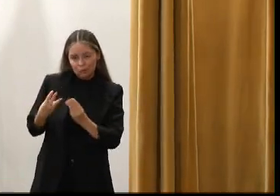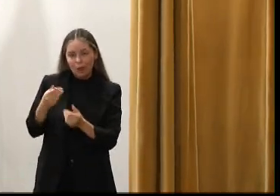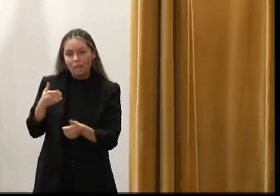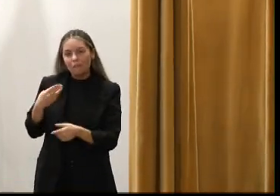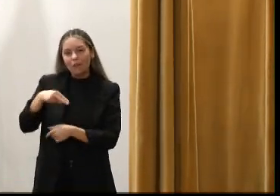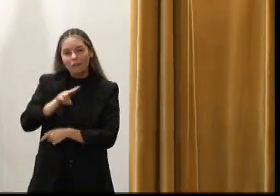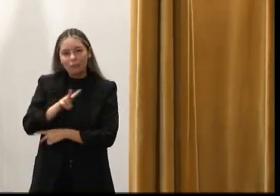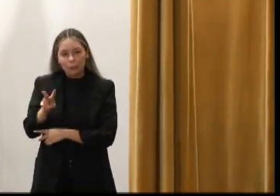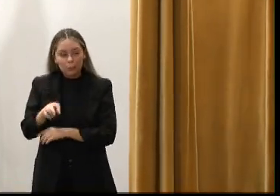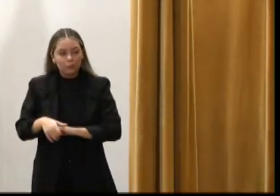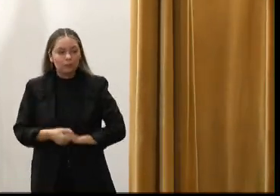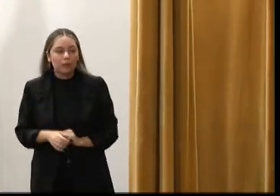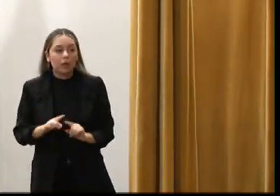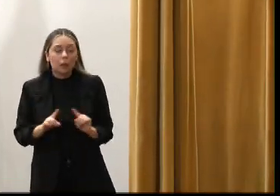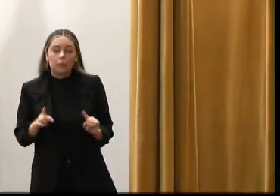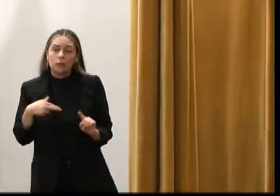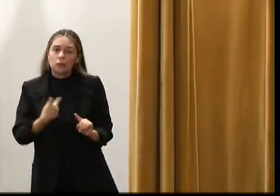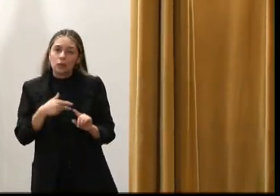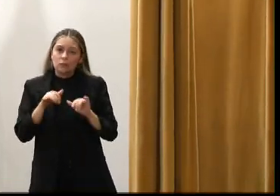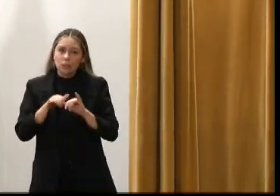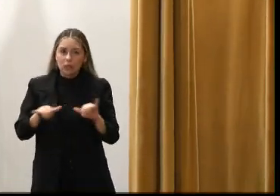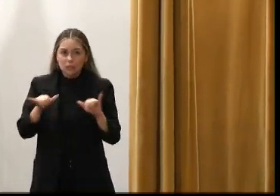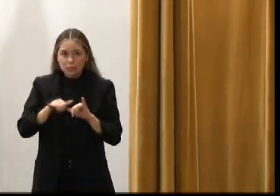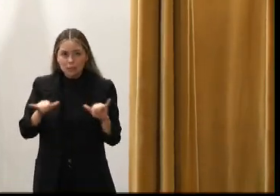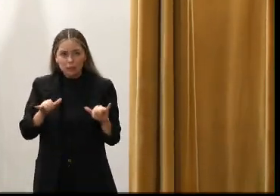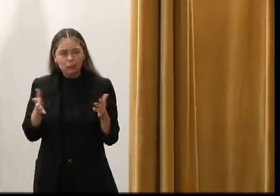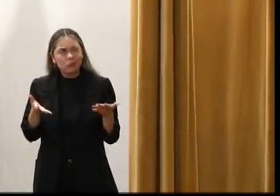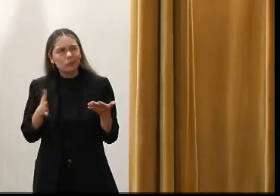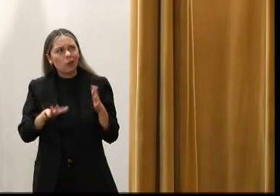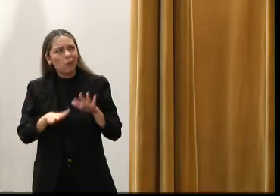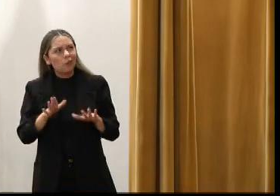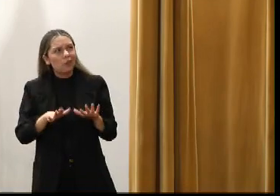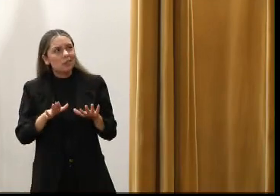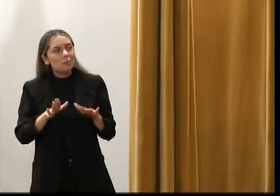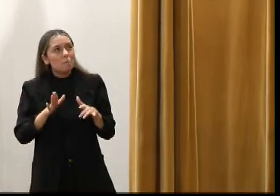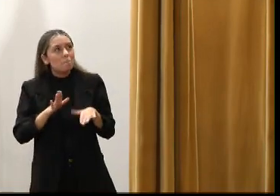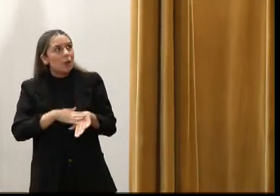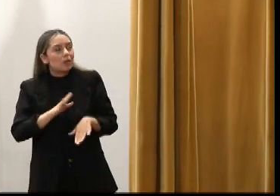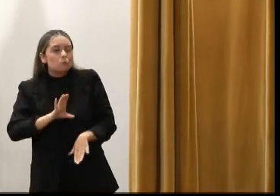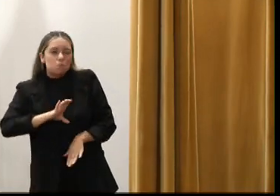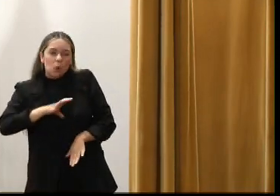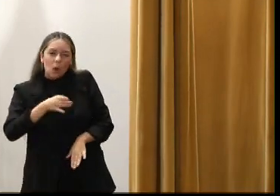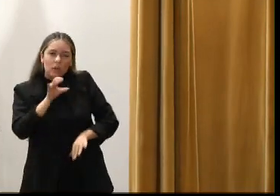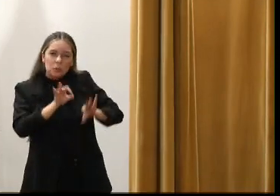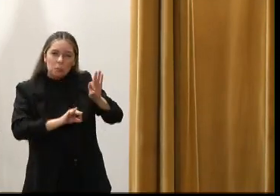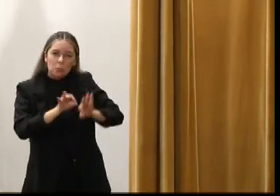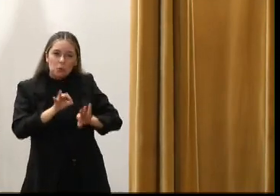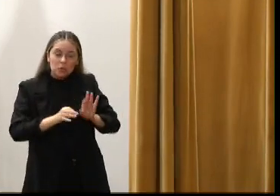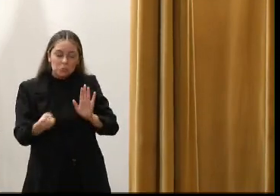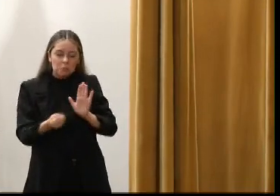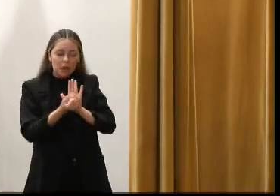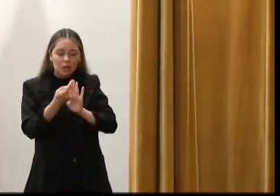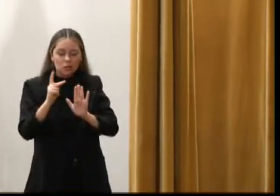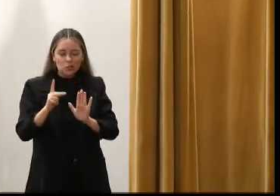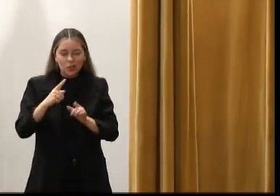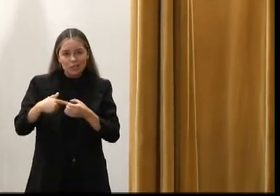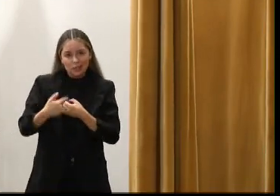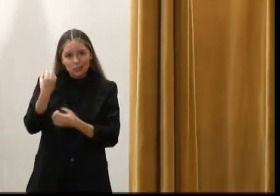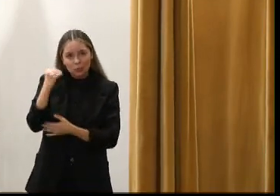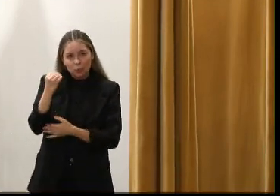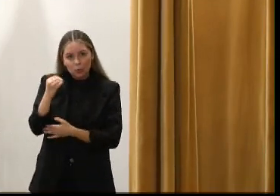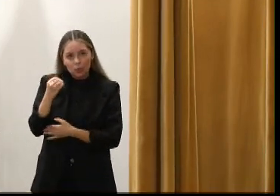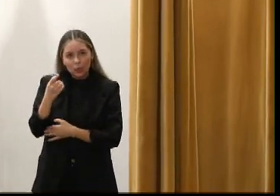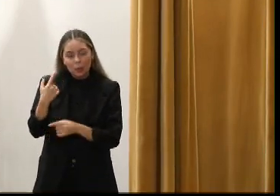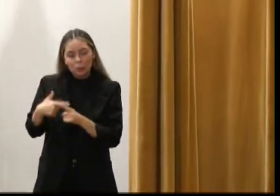Olha, nós estamos lançando talvez um dos projetos mais audaciosos da história da cidade, chamada Operação Consorciada